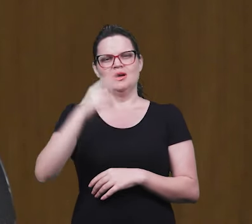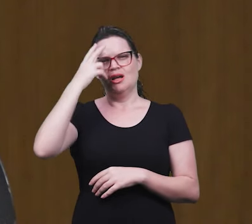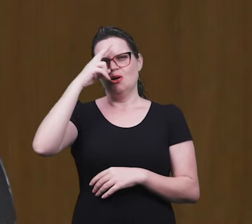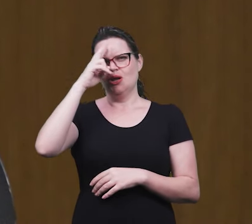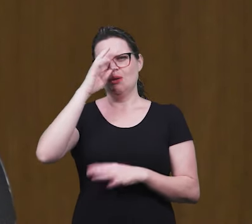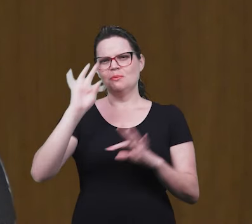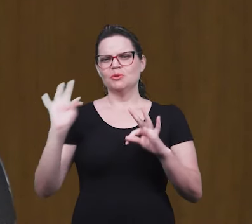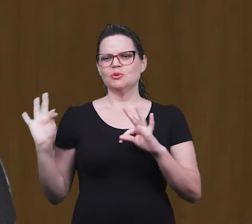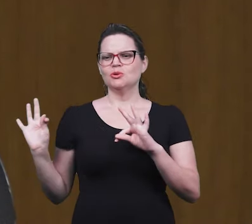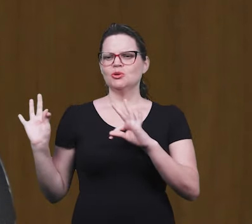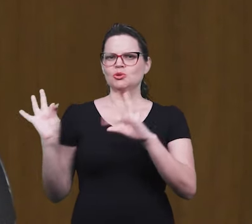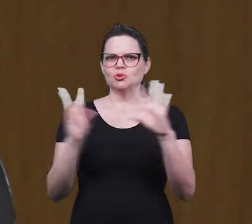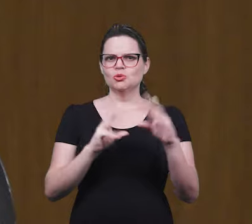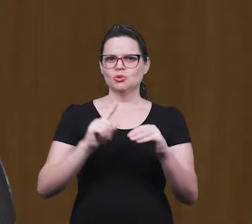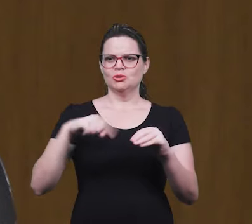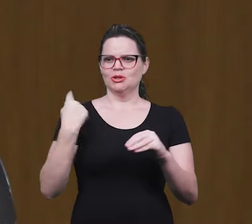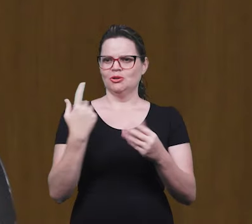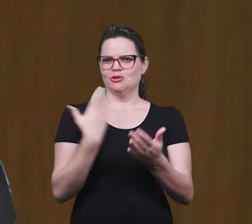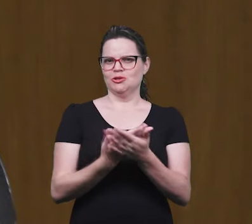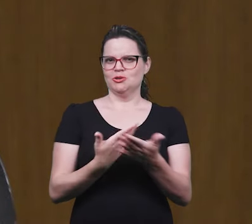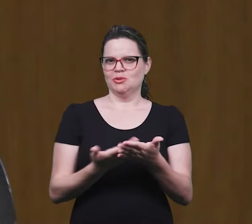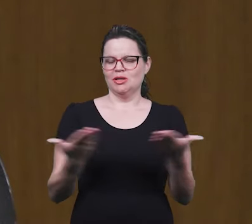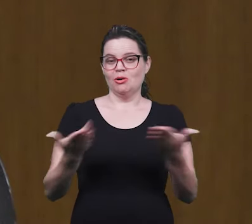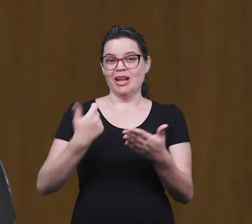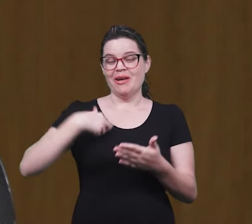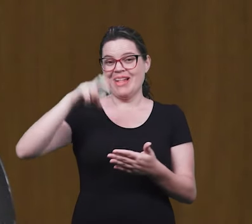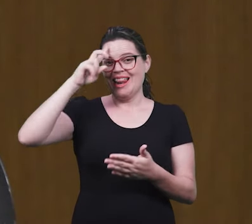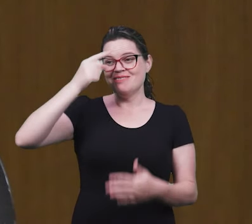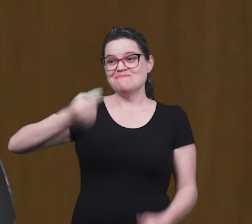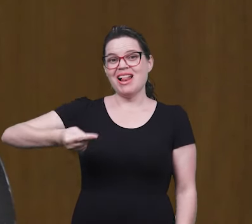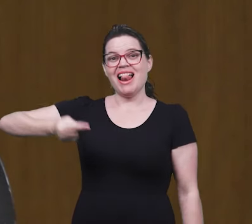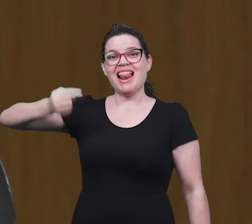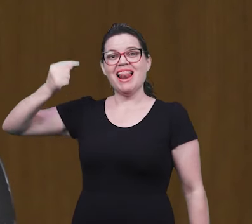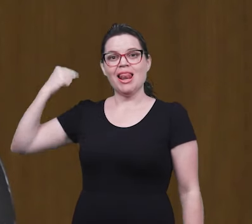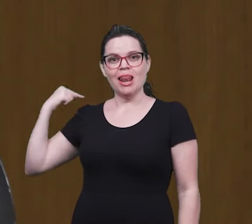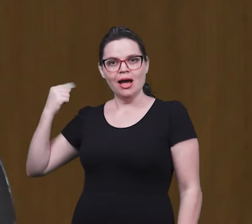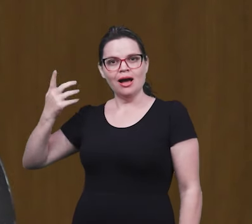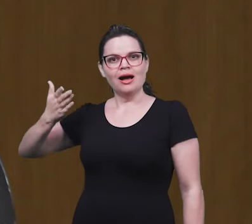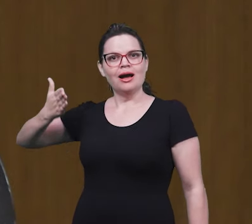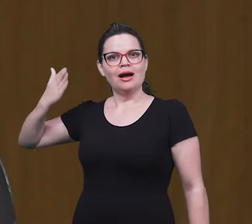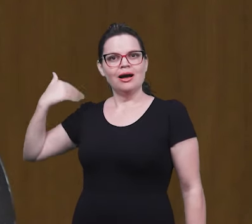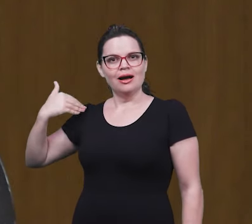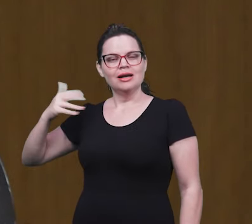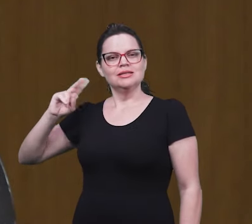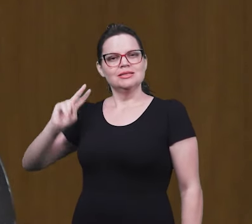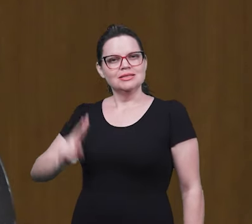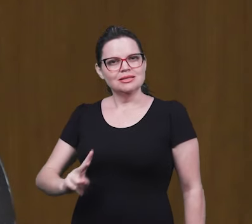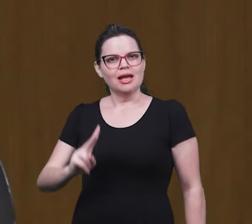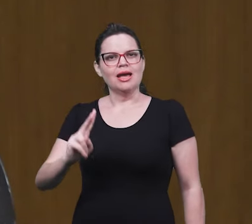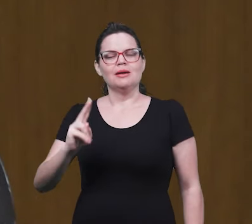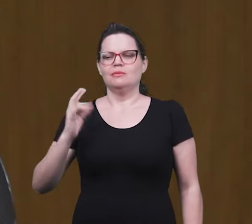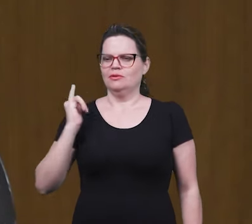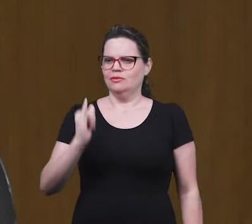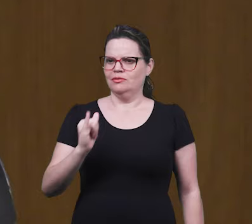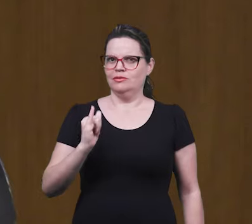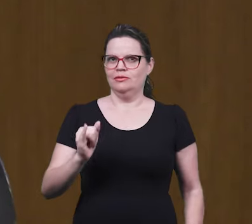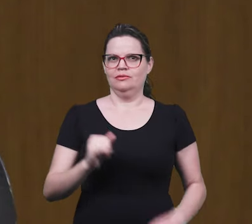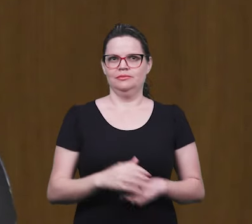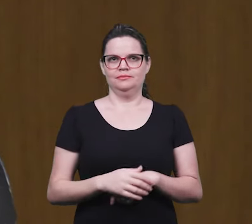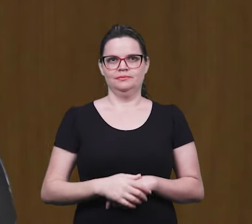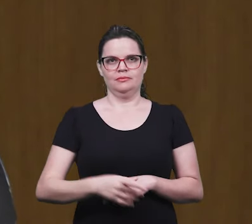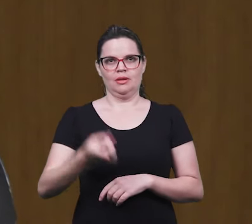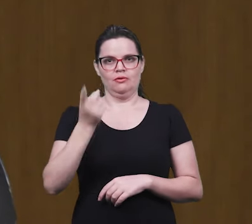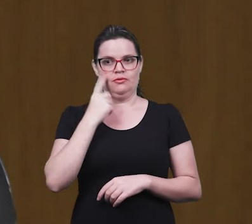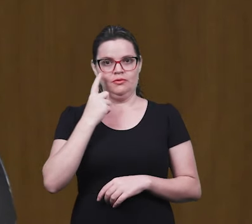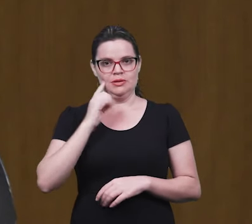tudo que nós estamos estudando, Apocalipse, Cantares, papai ia levando para a gente e dizendo: olha, os sinais não